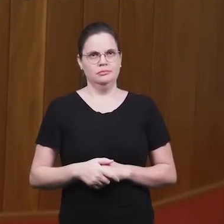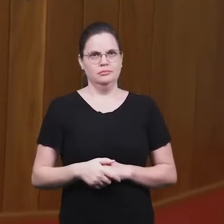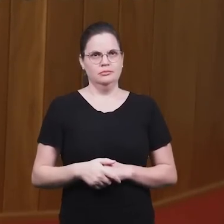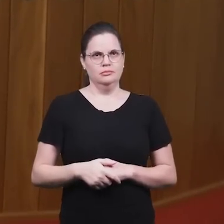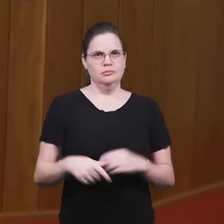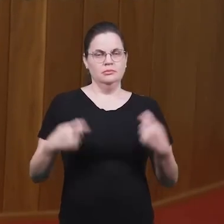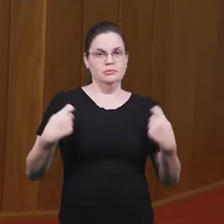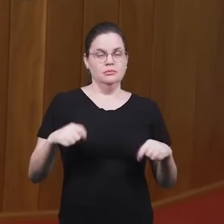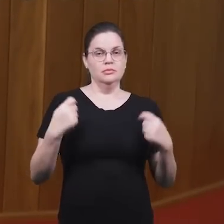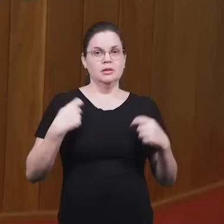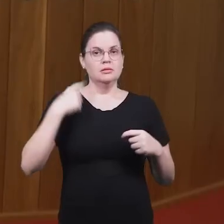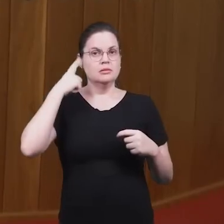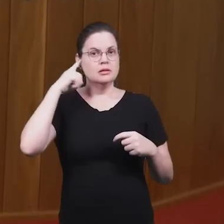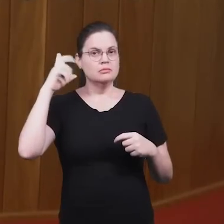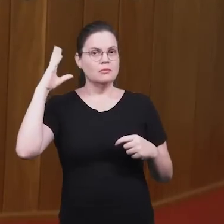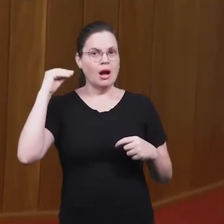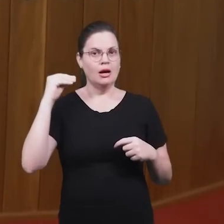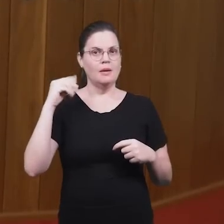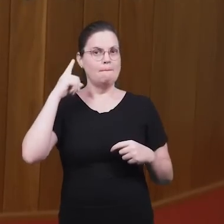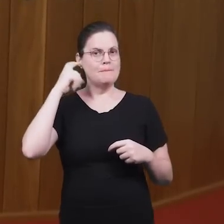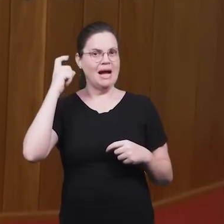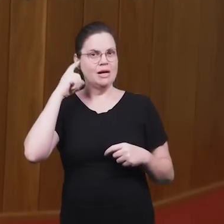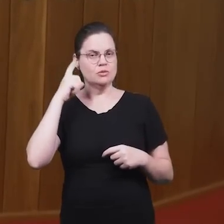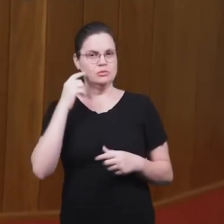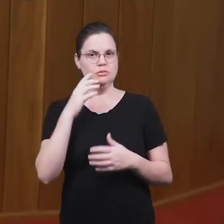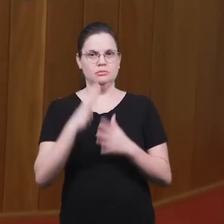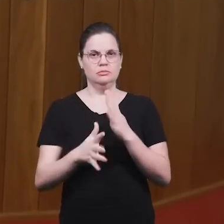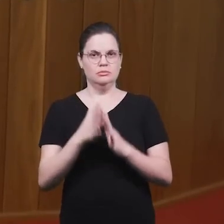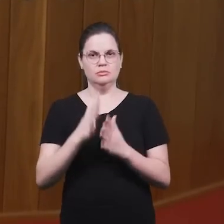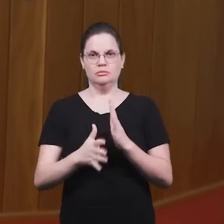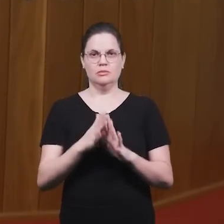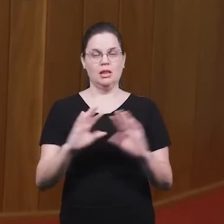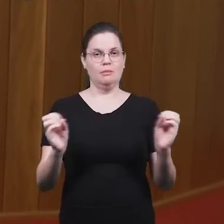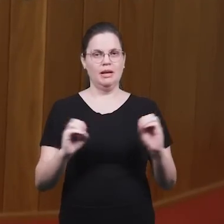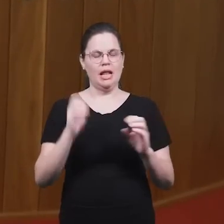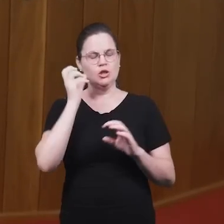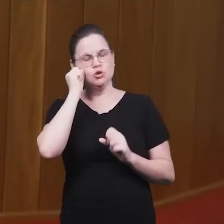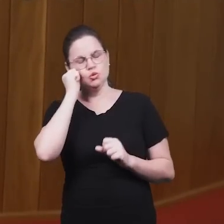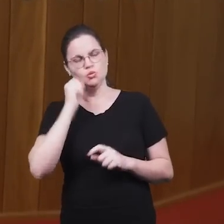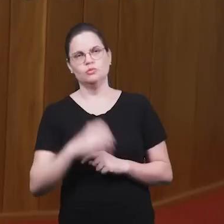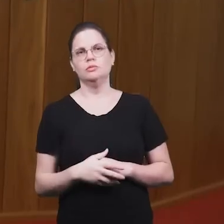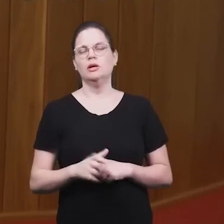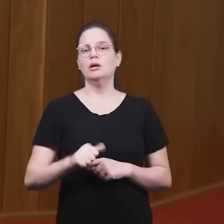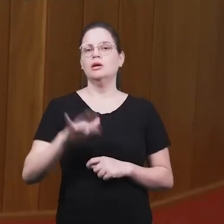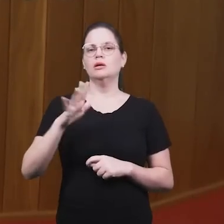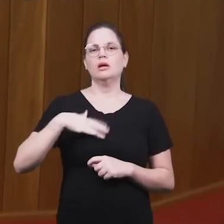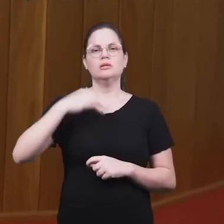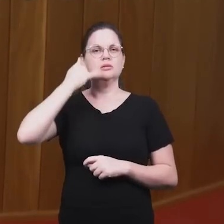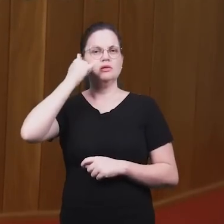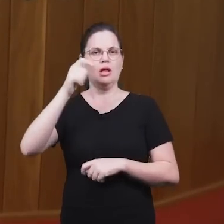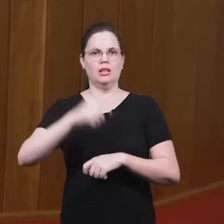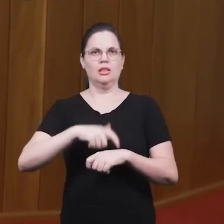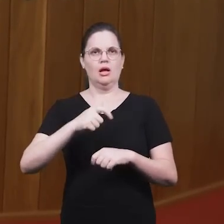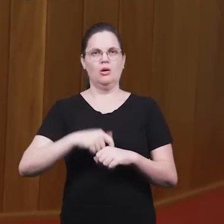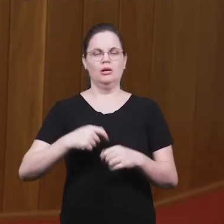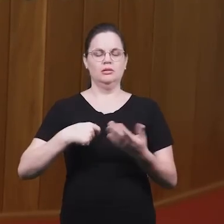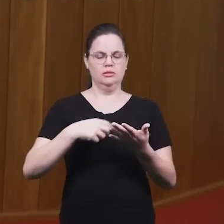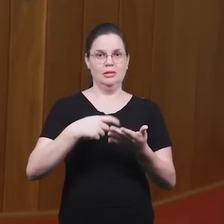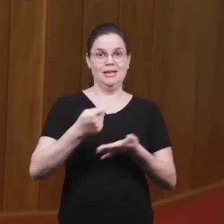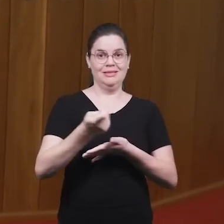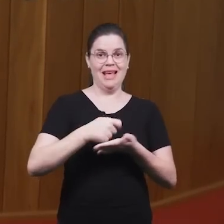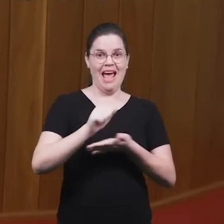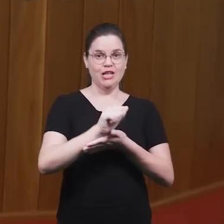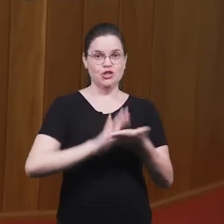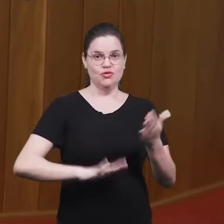aí, tem que desligar o barulhinho do celular para não atrapalhar o sono de vocês. Quem tem celular aqui, na hora que está